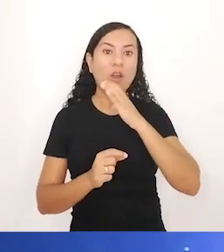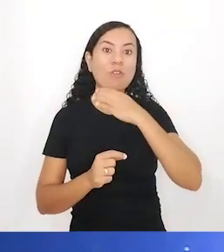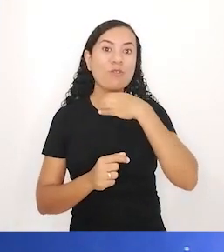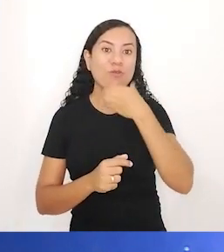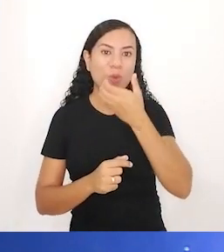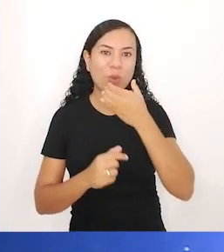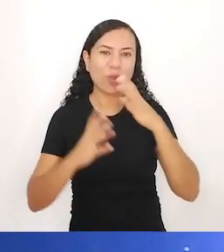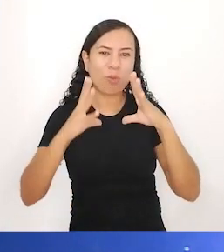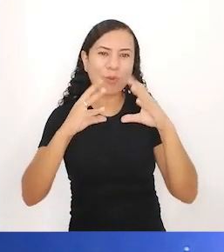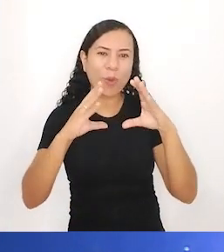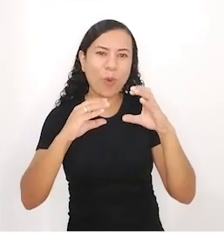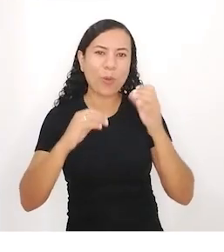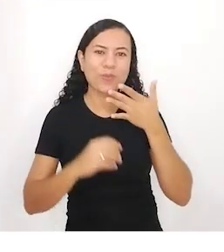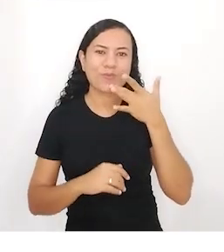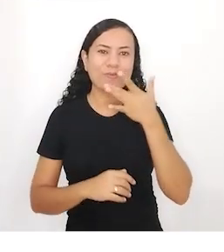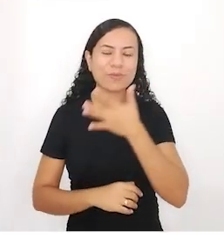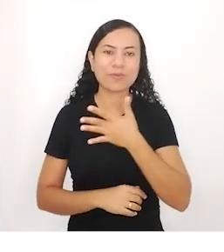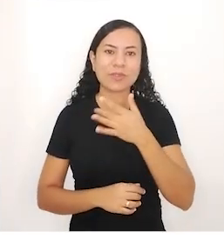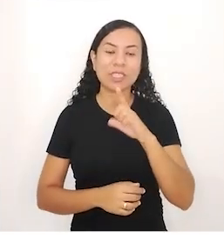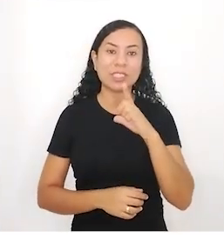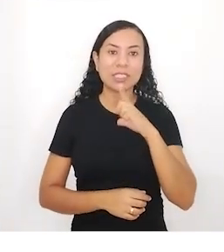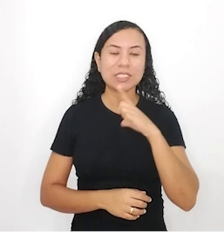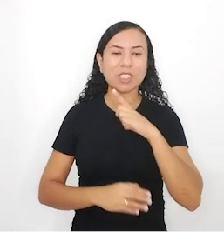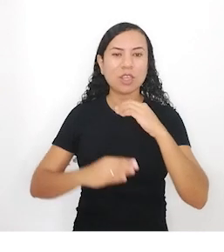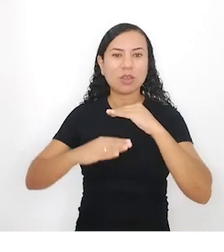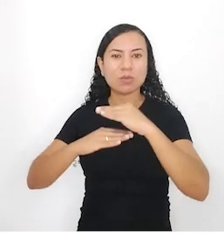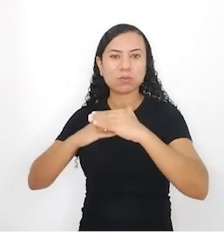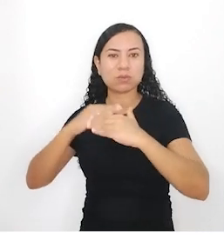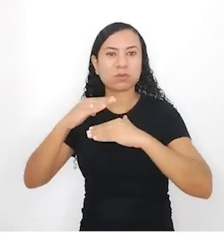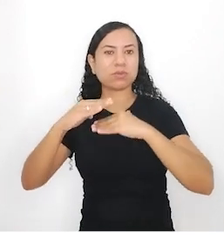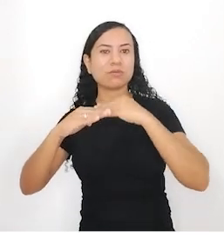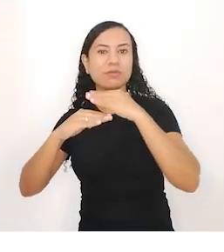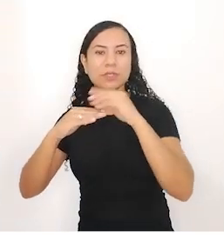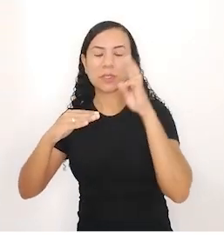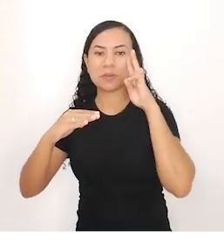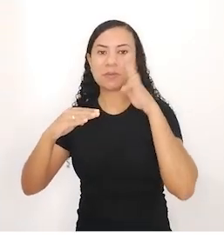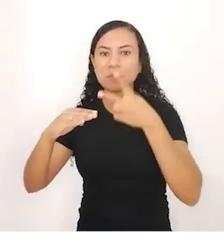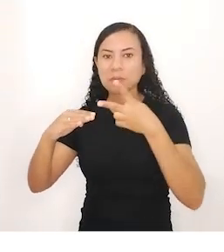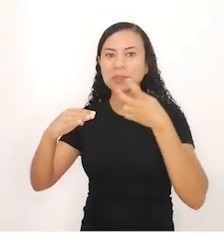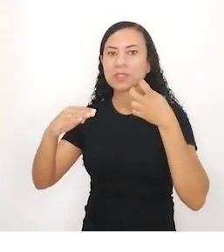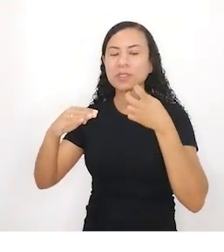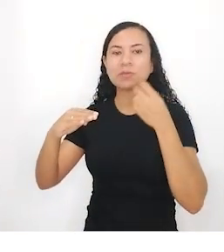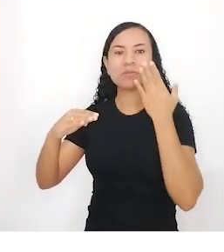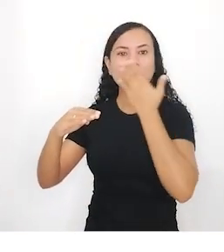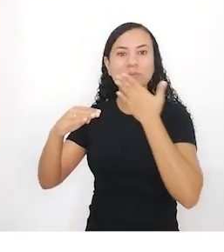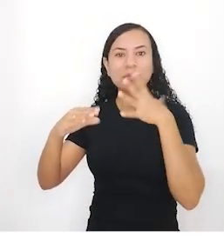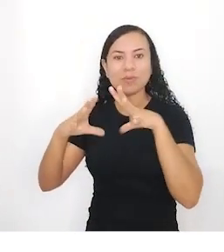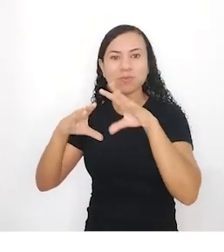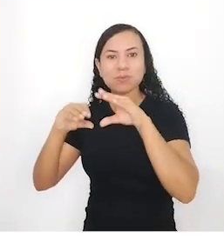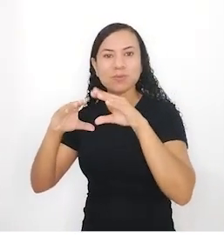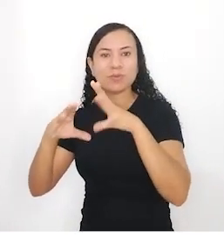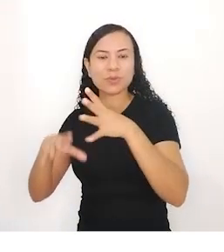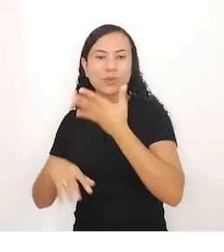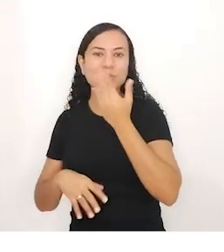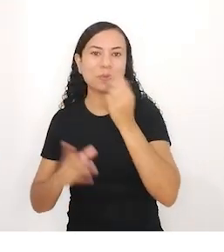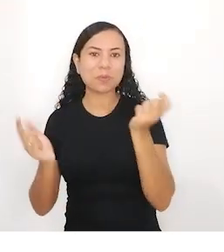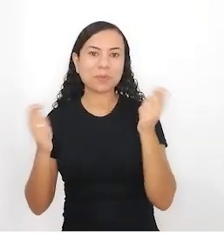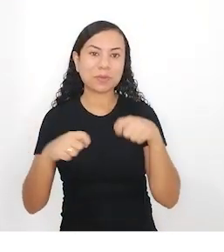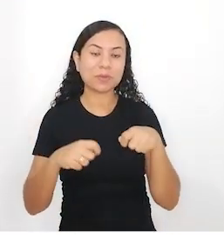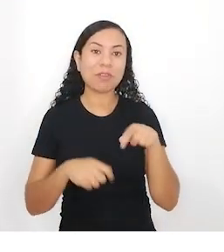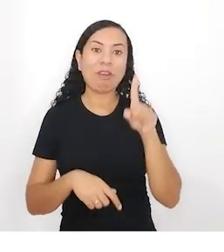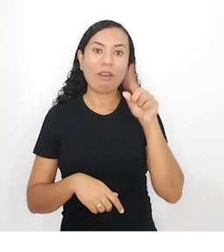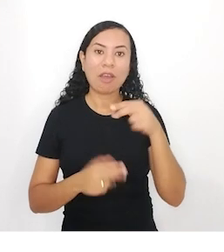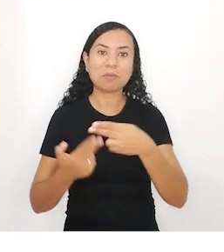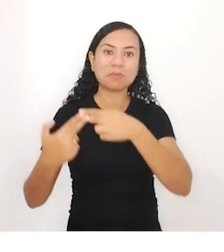Observe a imagem. Já viu uma banana madurinha assim? Toda pretinha em volta, significa que esse fruto está maduro. Que hormônio que atua sobre